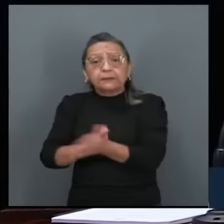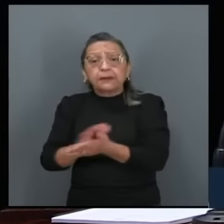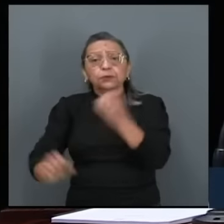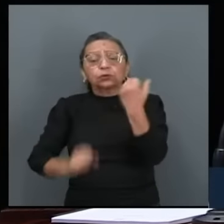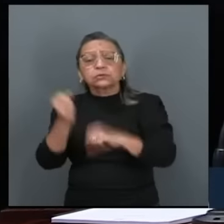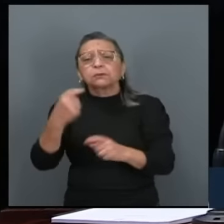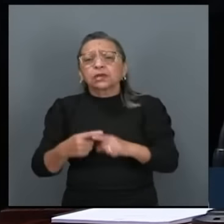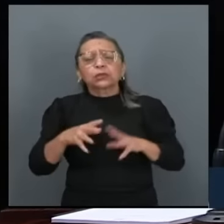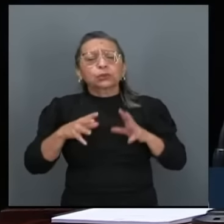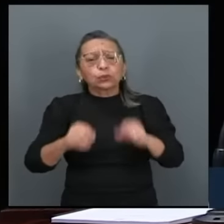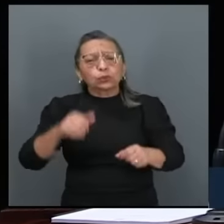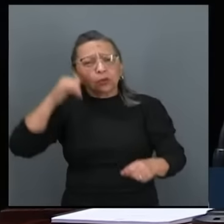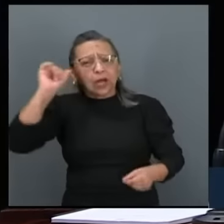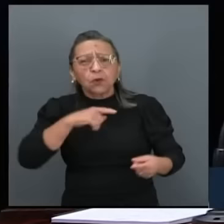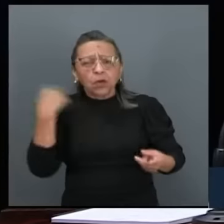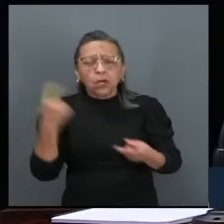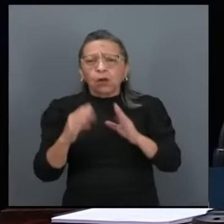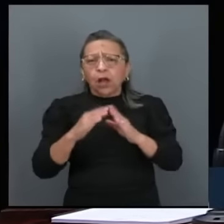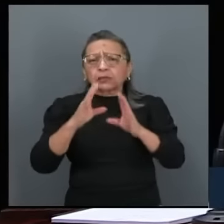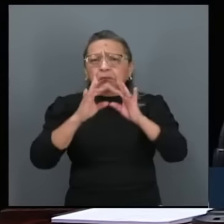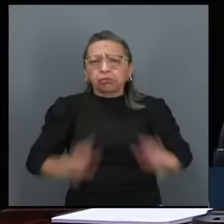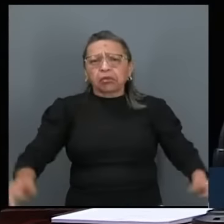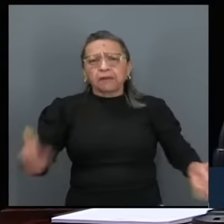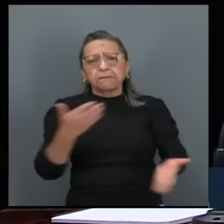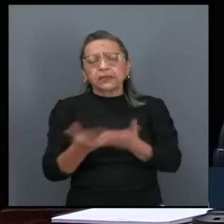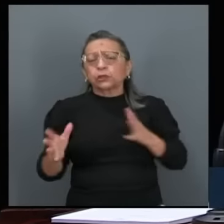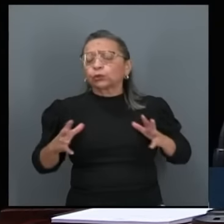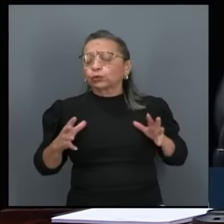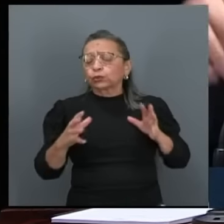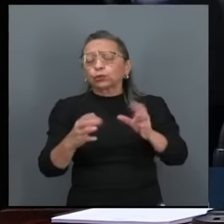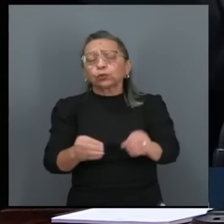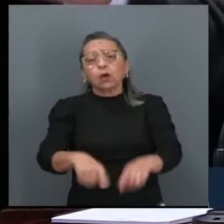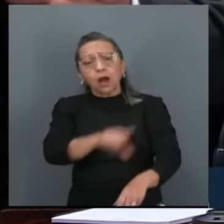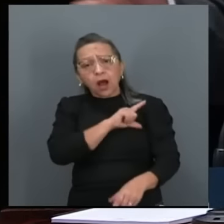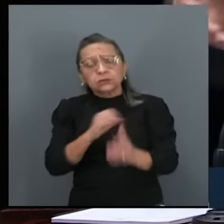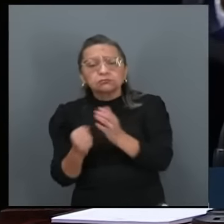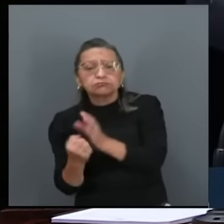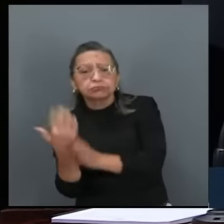morreu o gado, perdeu a casa, perdeu toda a produção que ele tinha